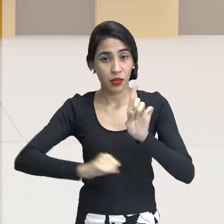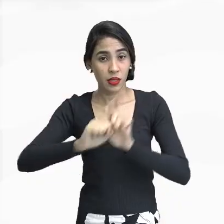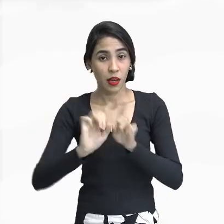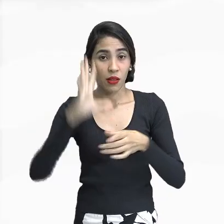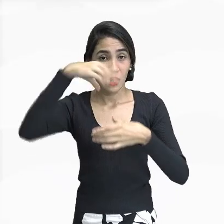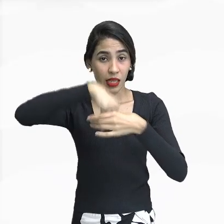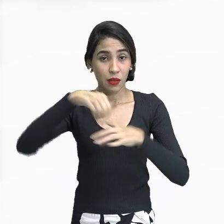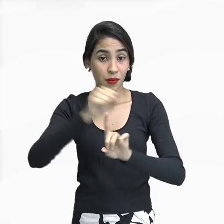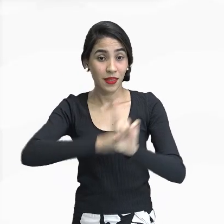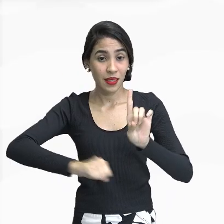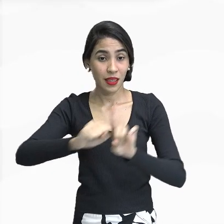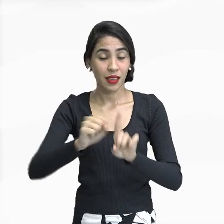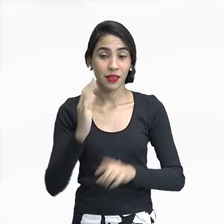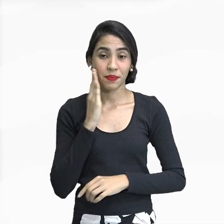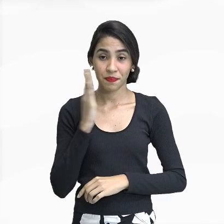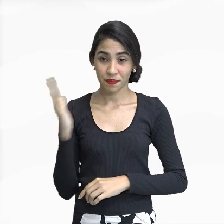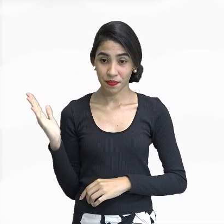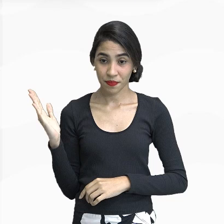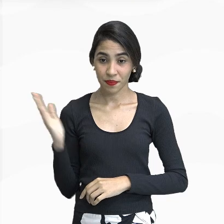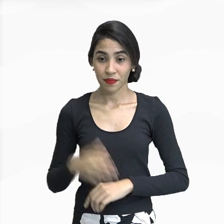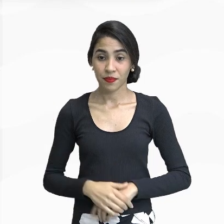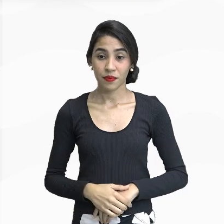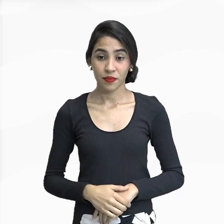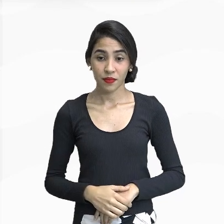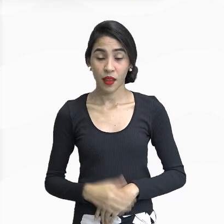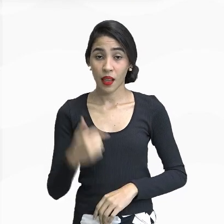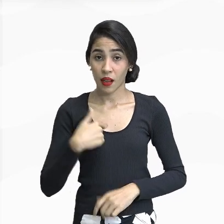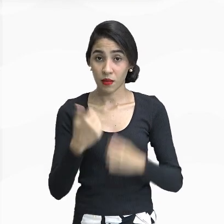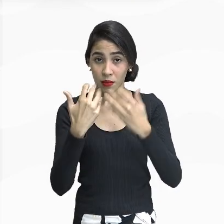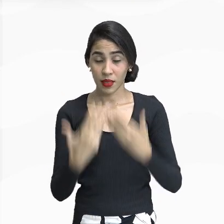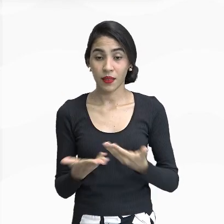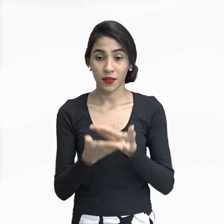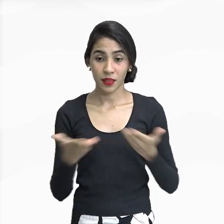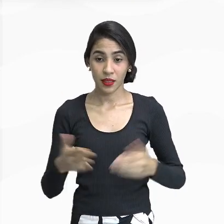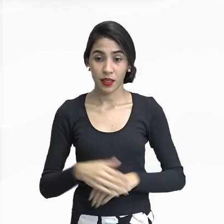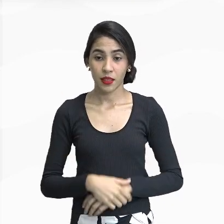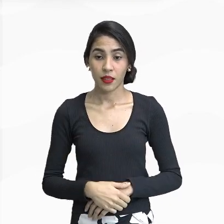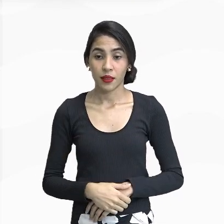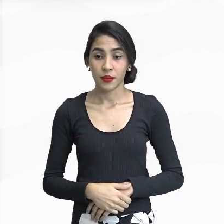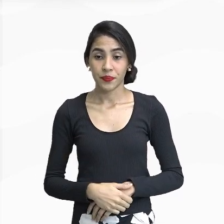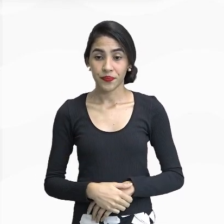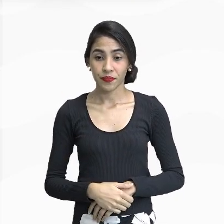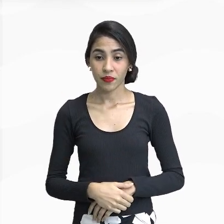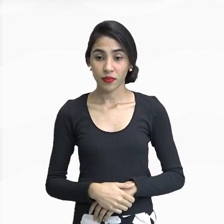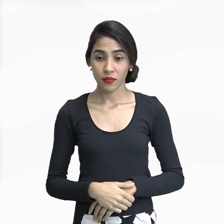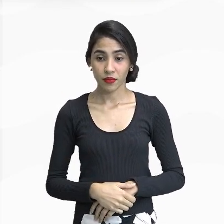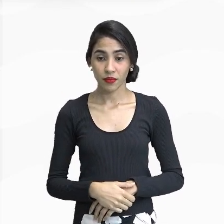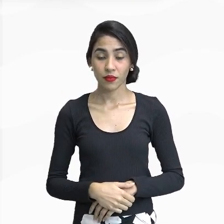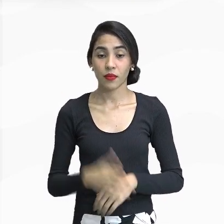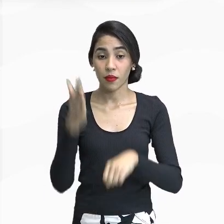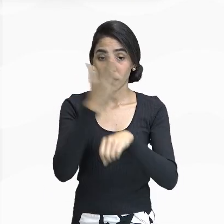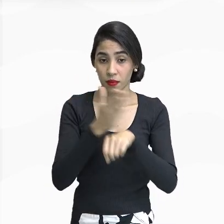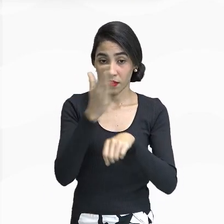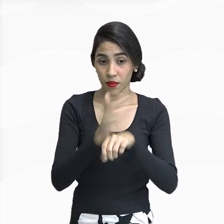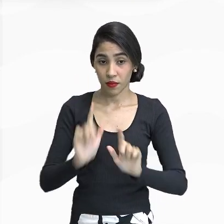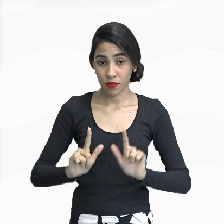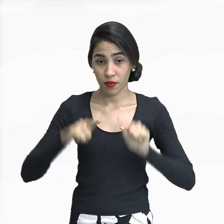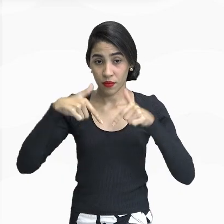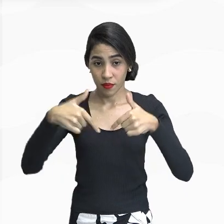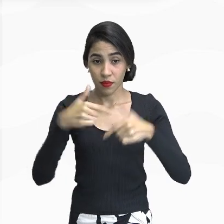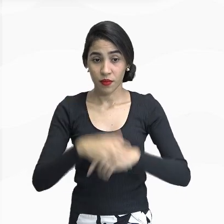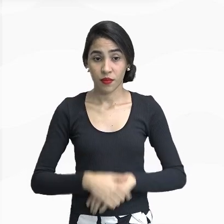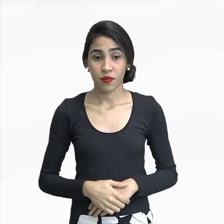na nossa sociedade. E aí eu vou citar para vocês as práticas de trabalho análogo